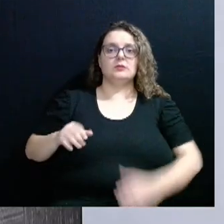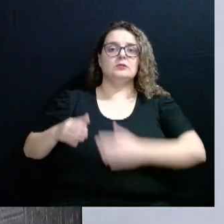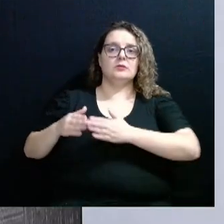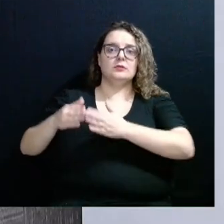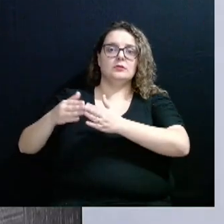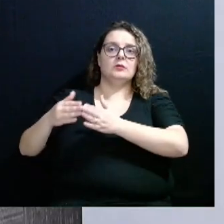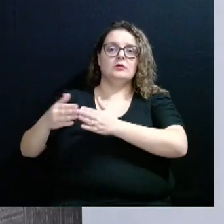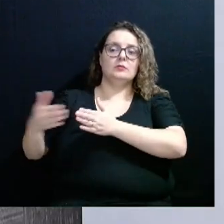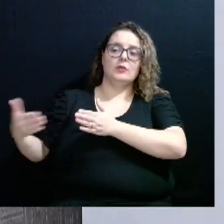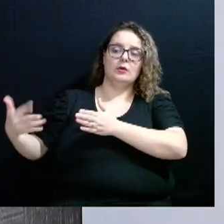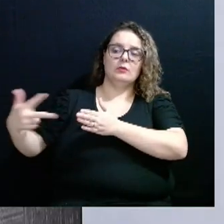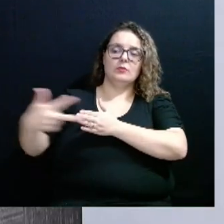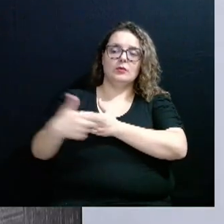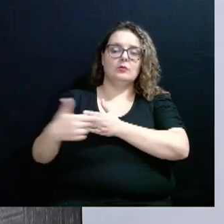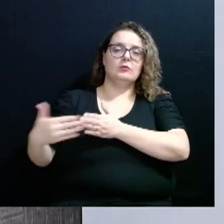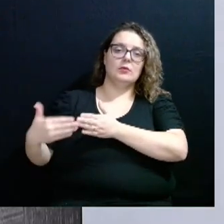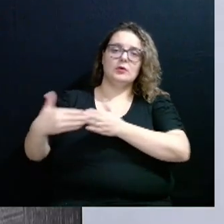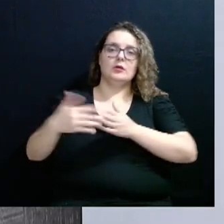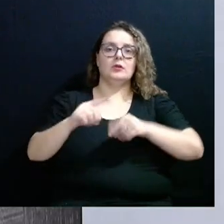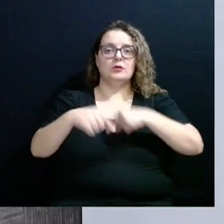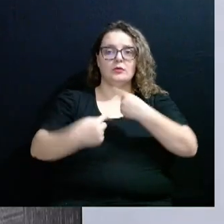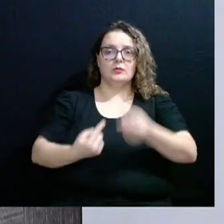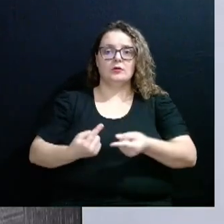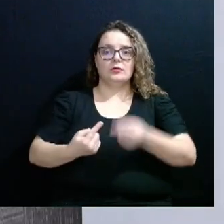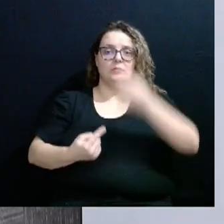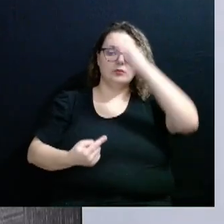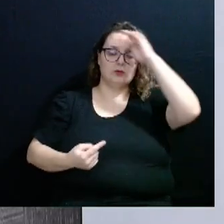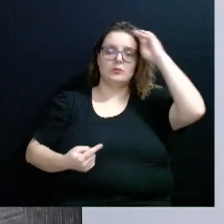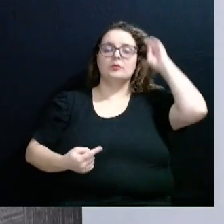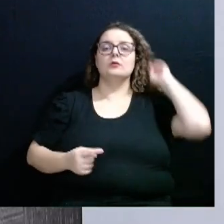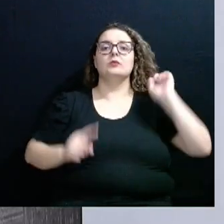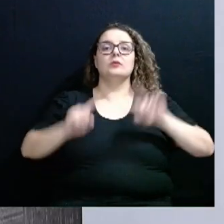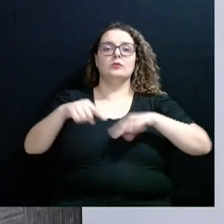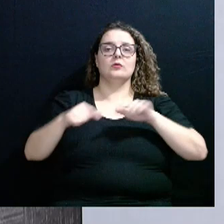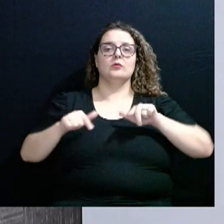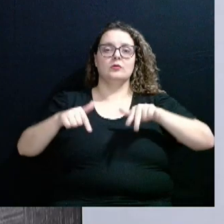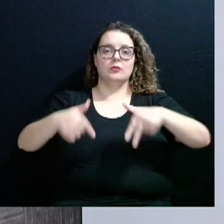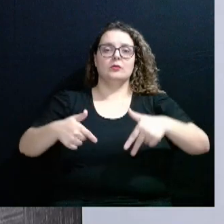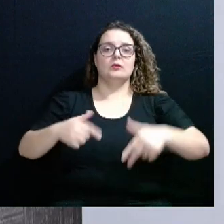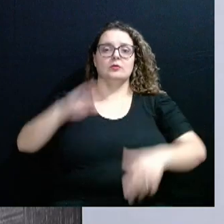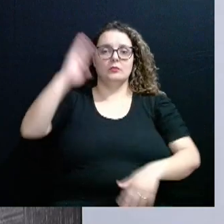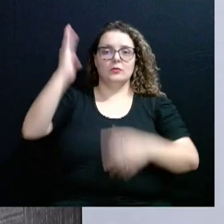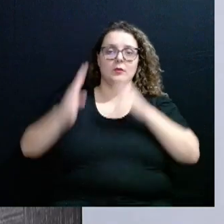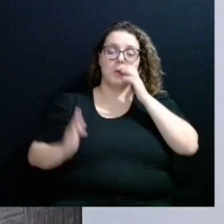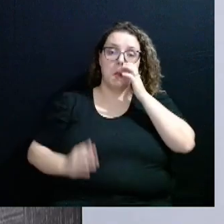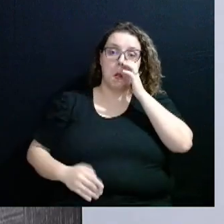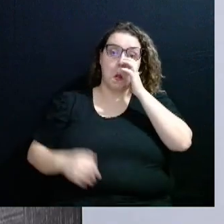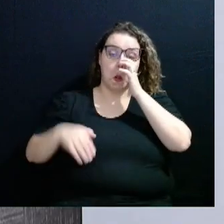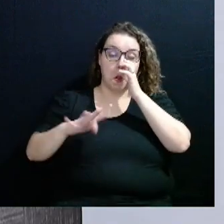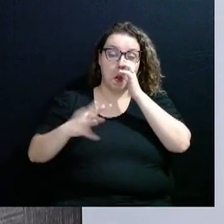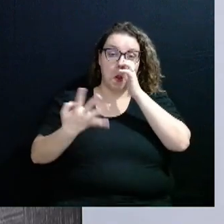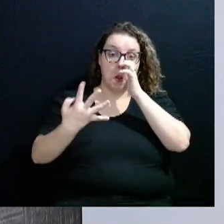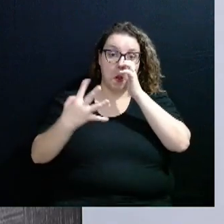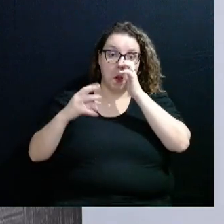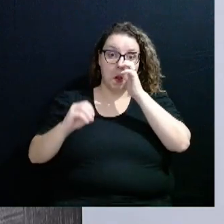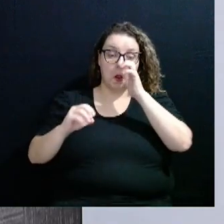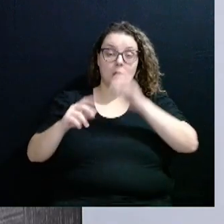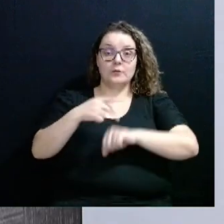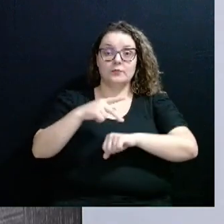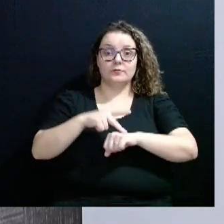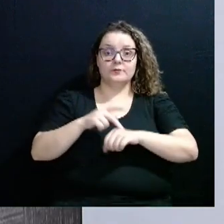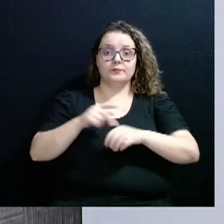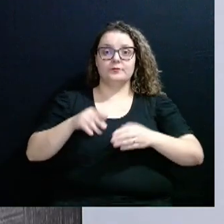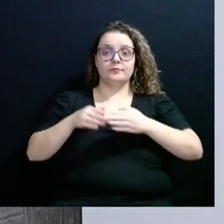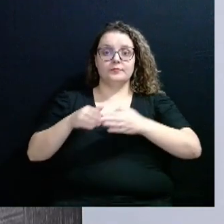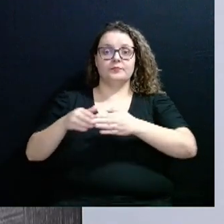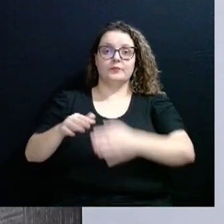outras, justamente com outros ativistas brasileiros de mais 40 países, enquanto se dirigiam à faixa de